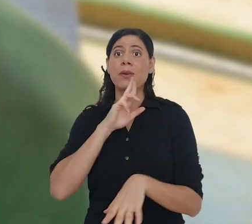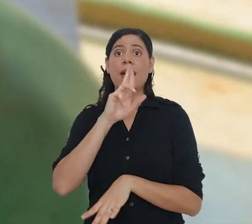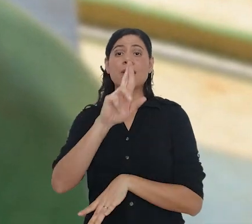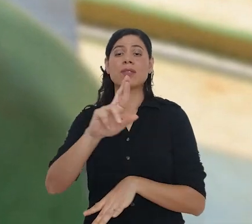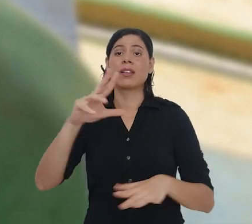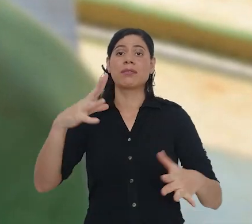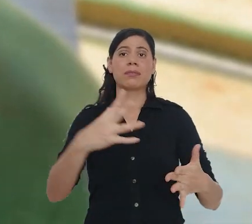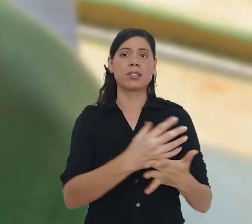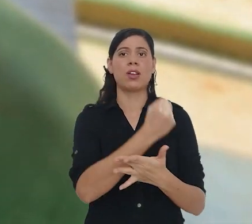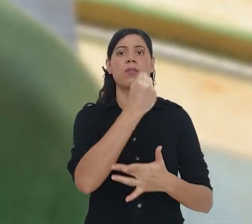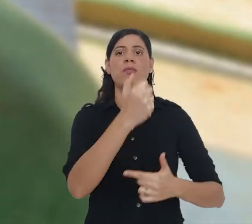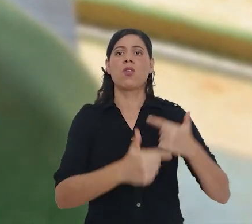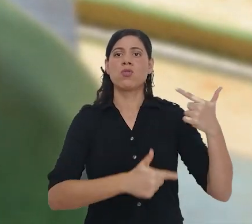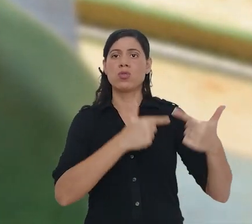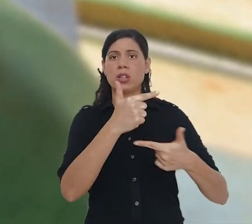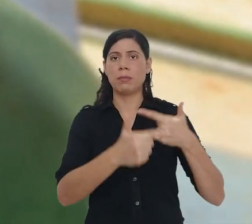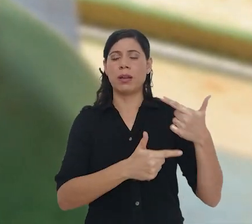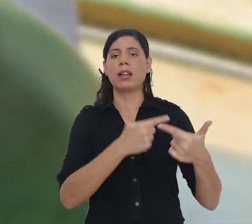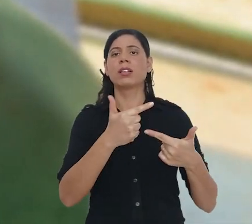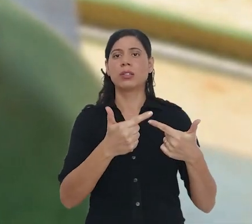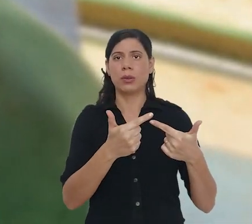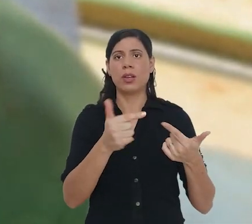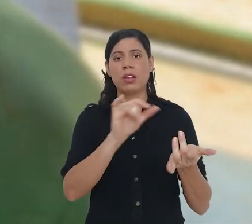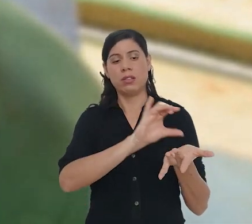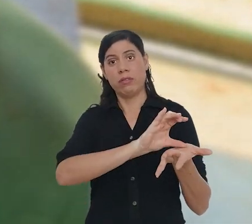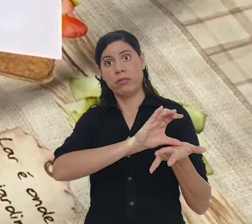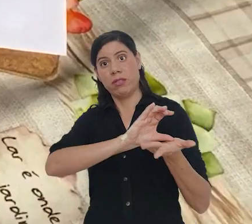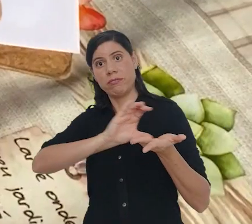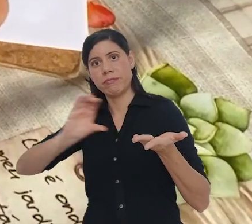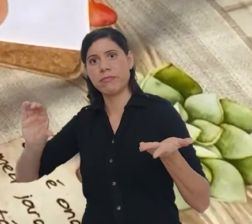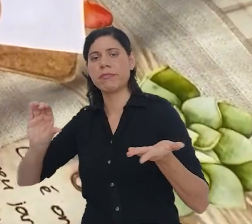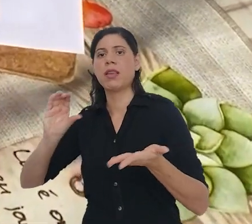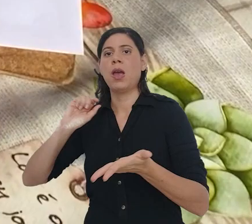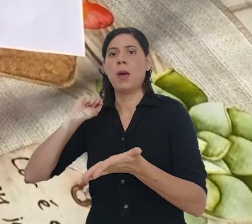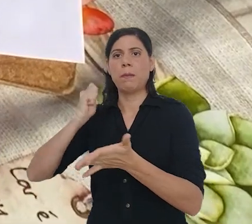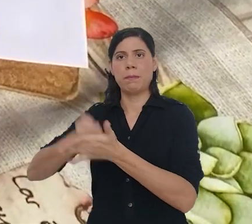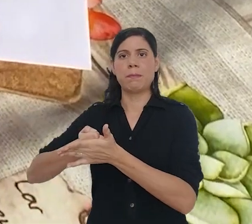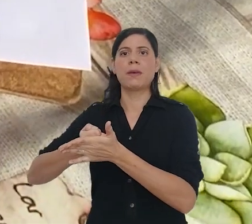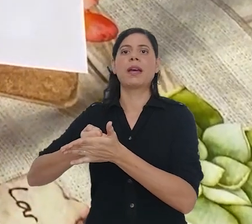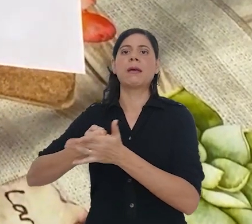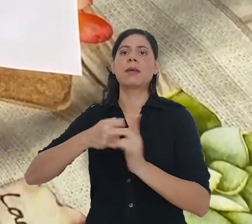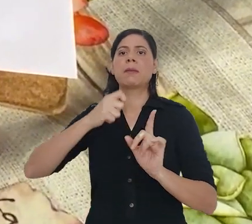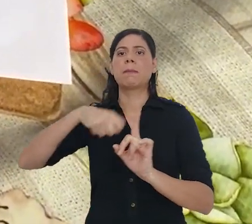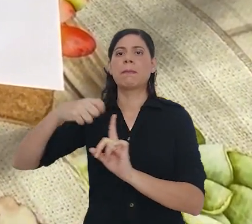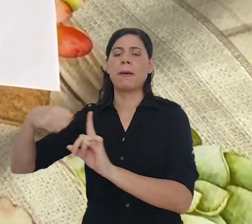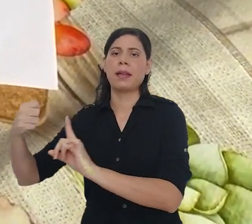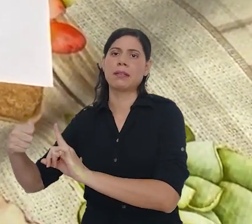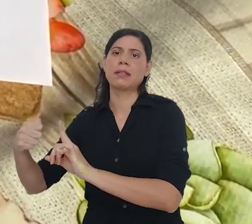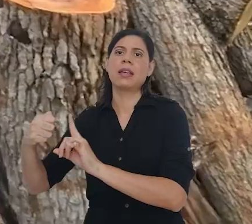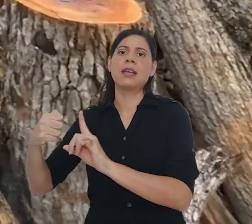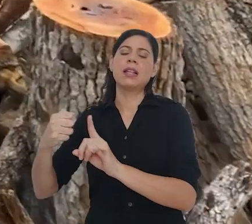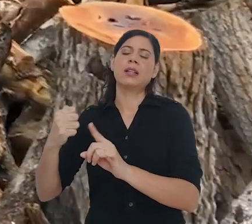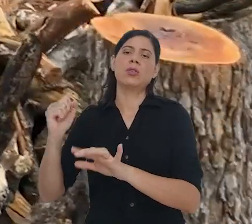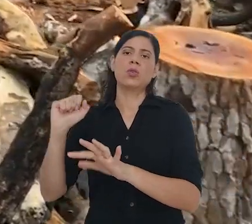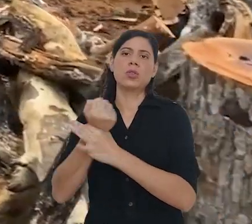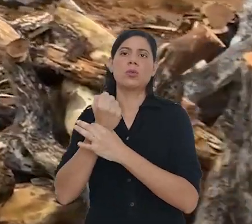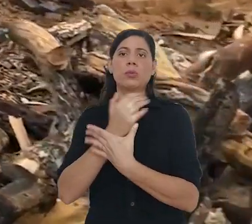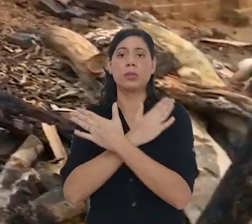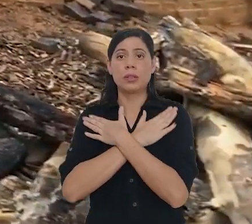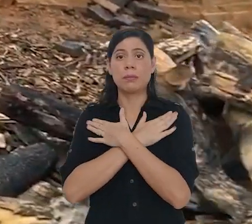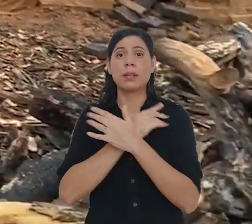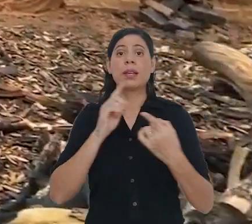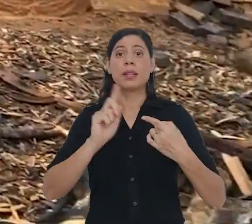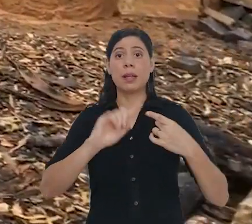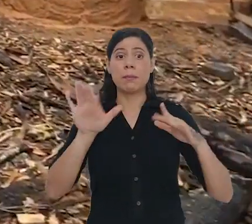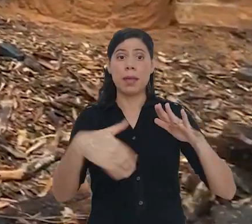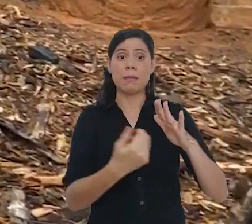resultou no resgate dos trabalhadores que receberam as verbas rescisórias e o pagamento antecipado das parcelas do seguro-desemprego. A empresa também